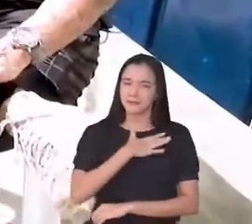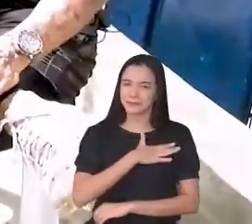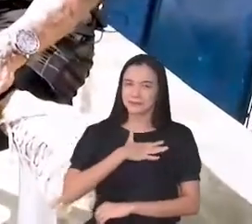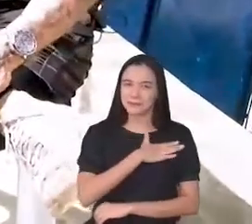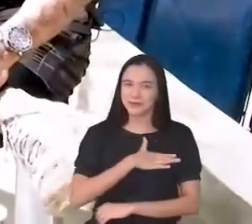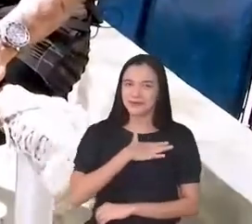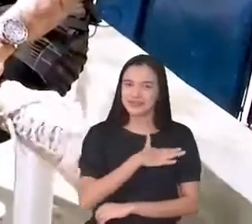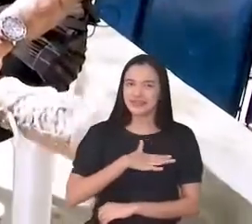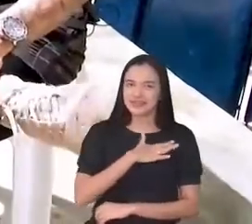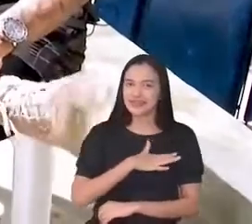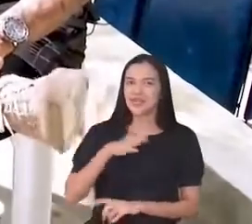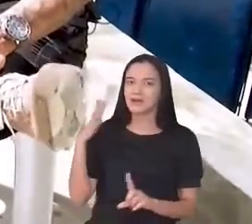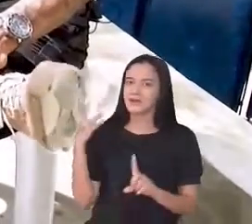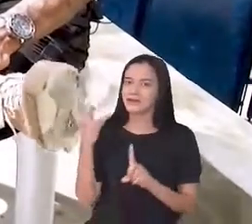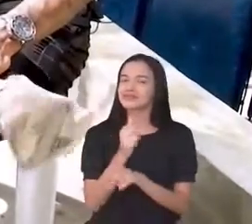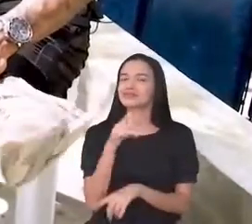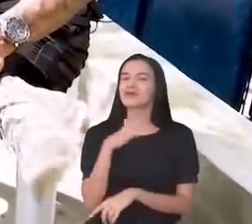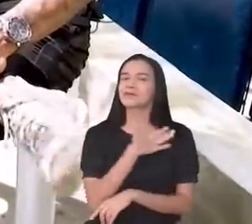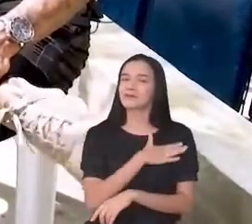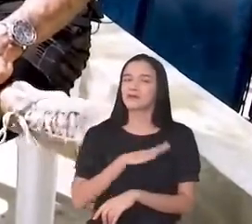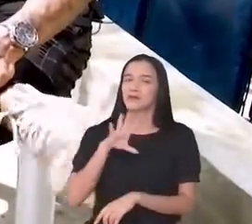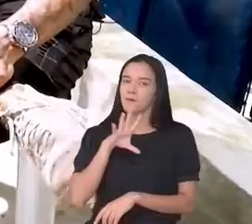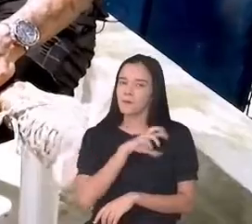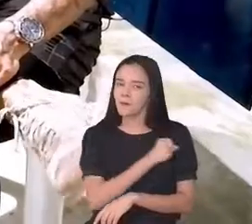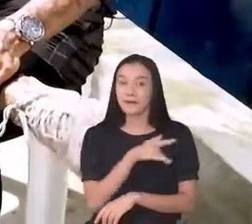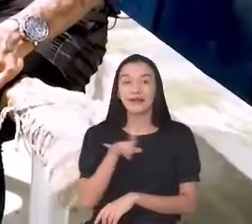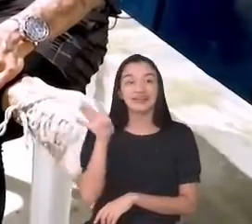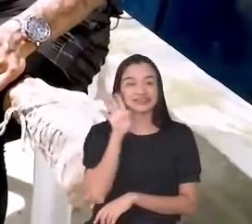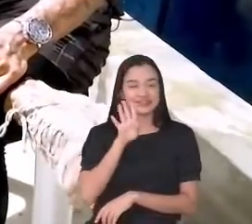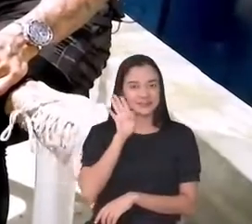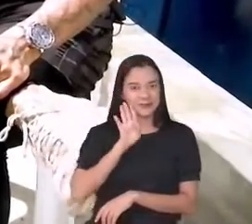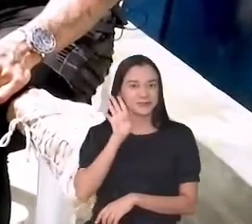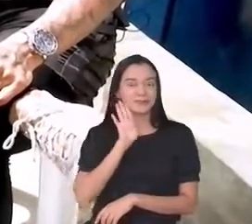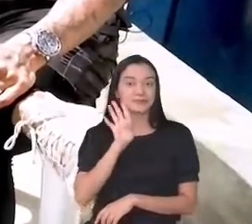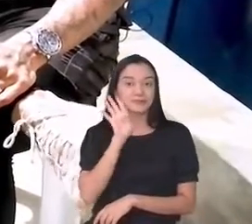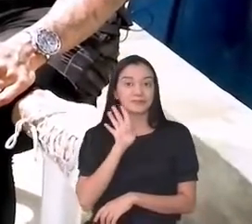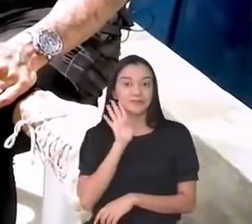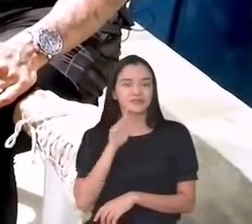Exatamente. Um artista do amor para cá, muito legal.